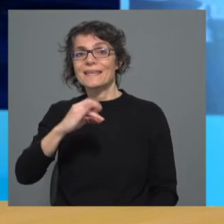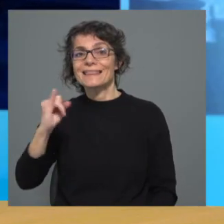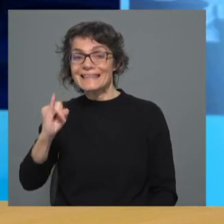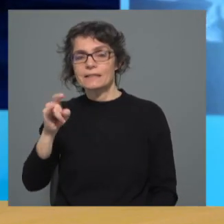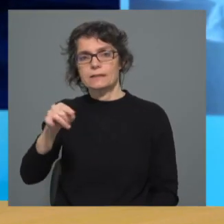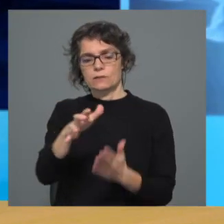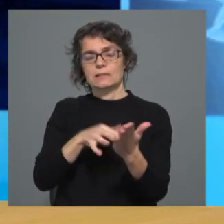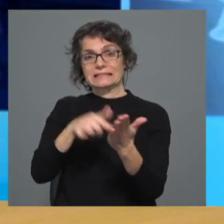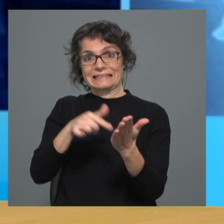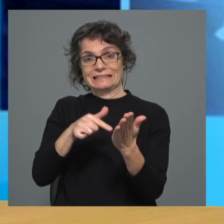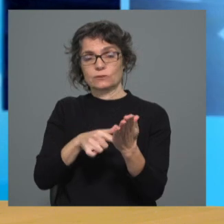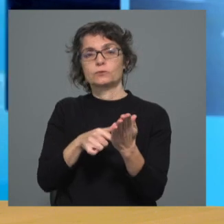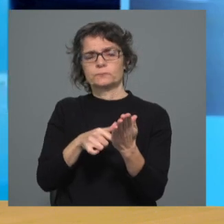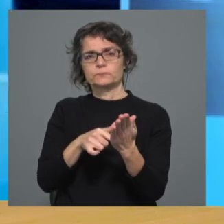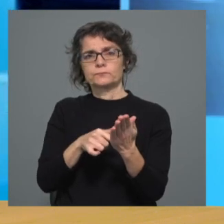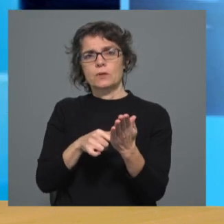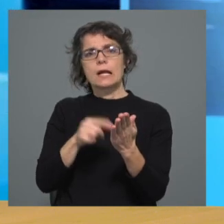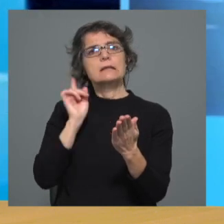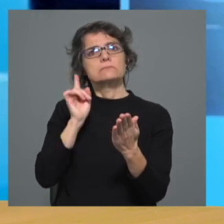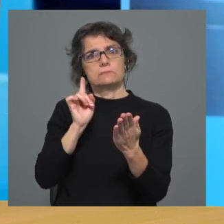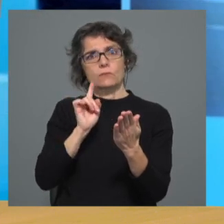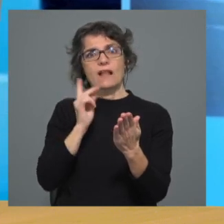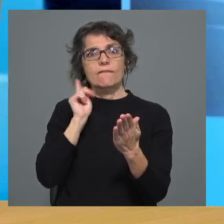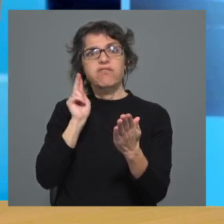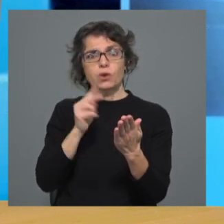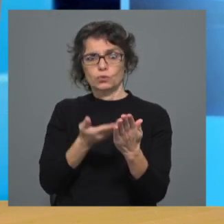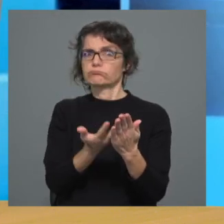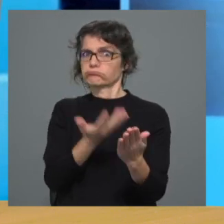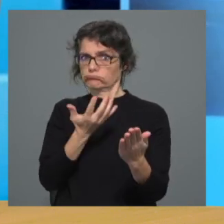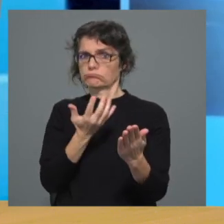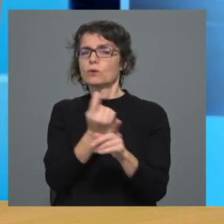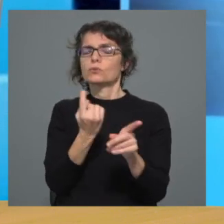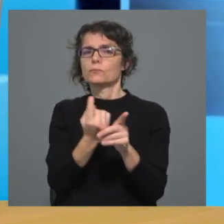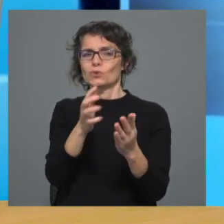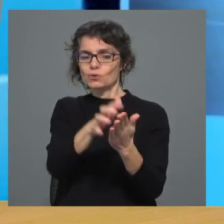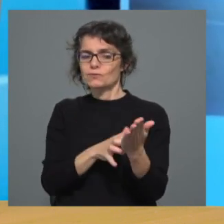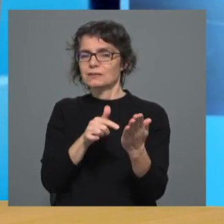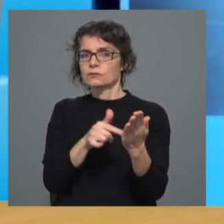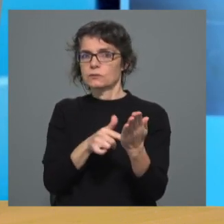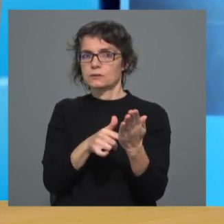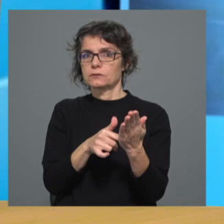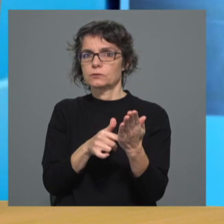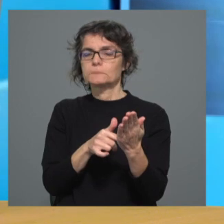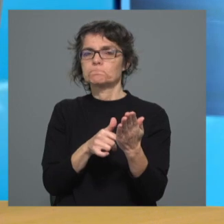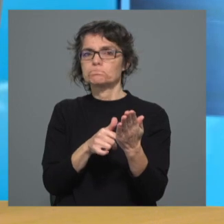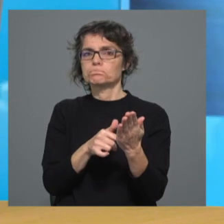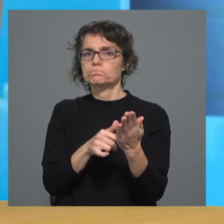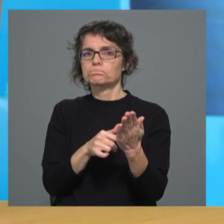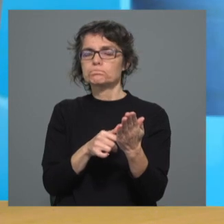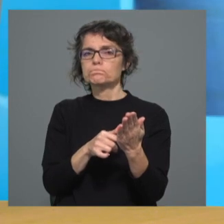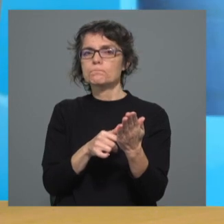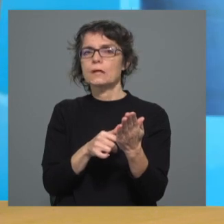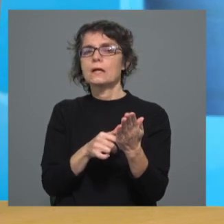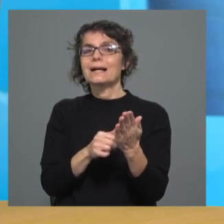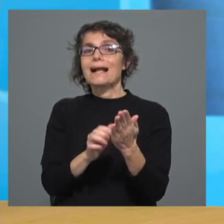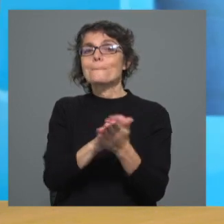precioso, porque faz um bocadinho a síntese. É verdade que é um texto precioso, um bocadinho focado a partir do Evangelho